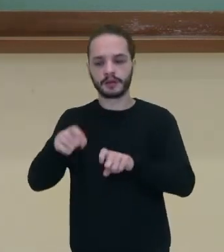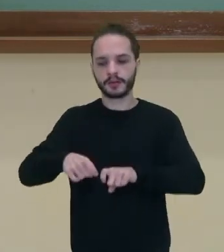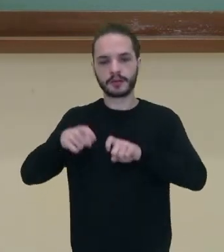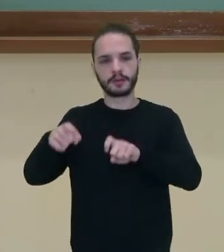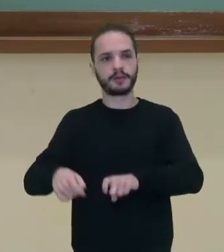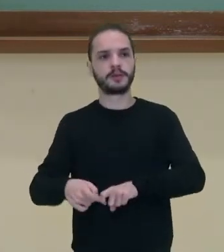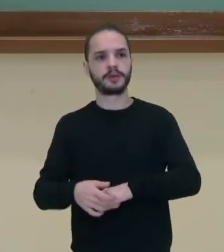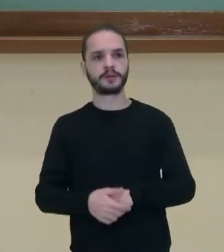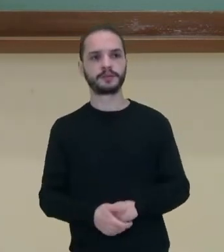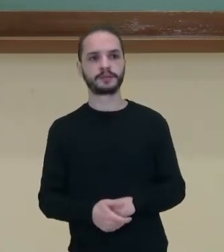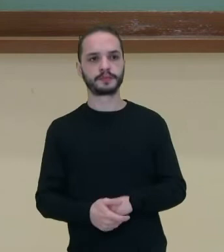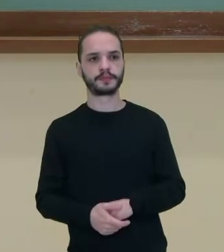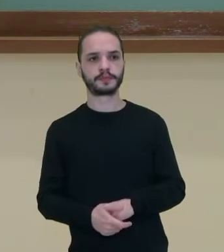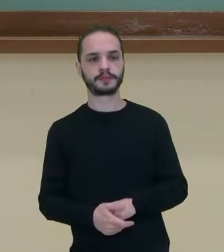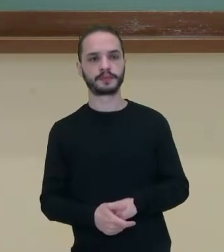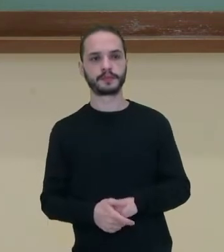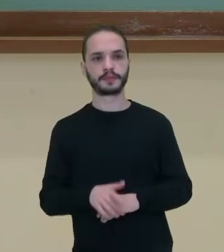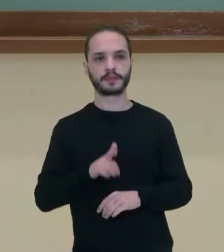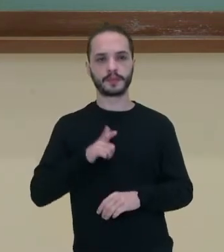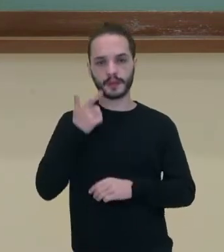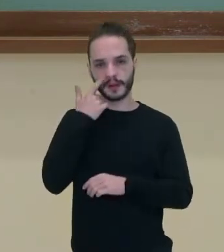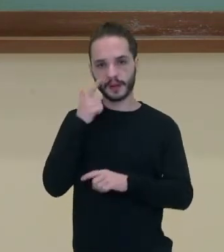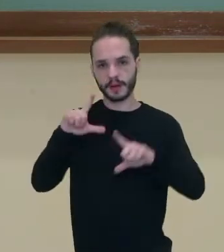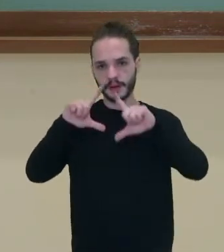ver aqui, né?